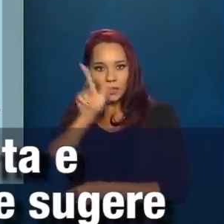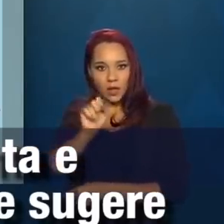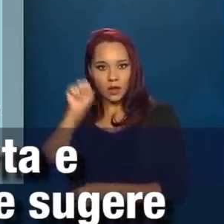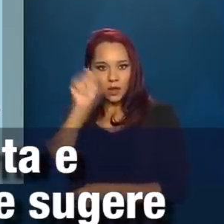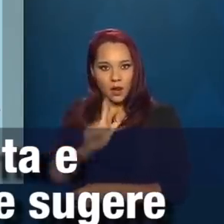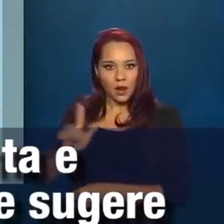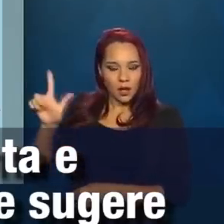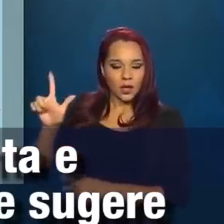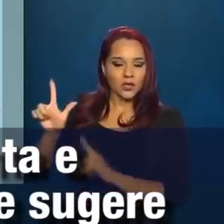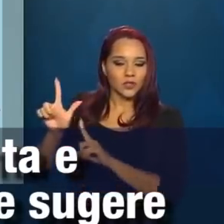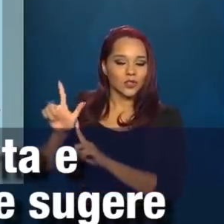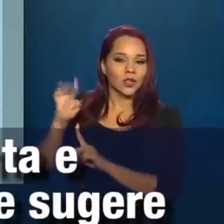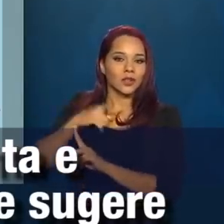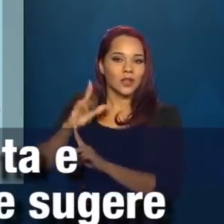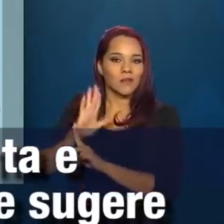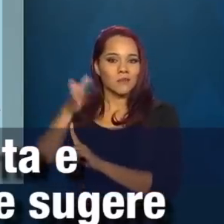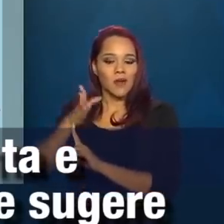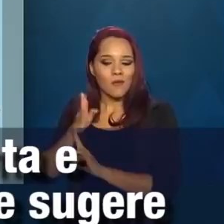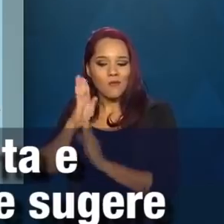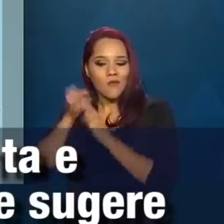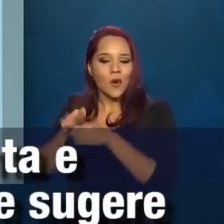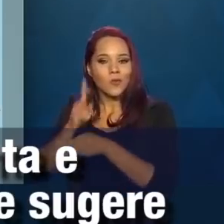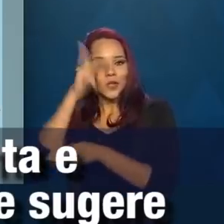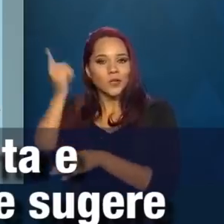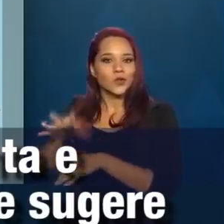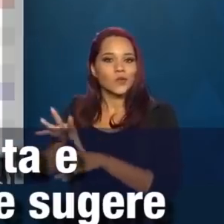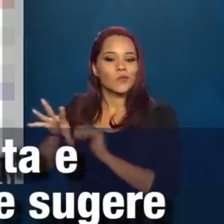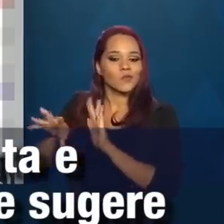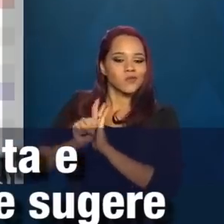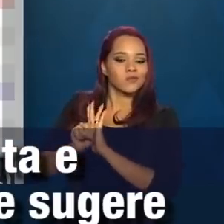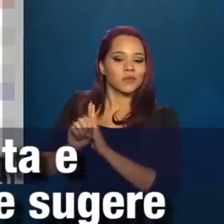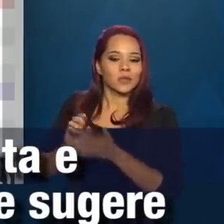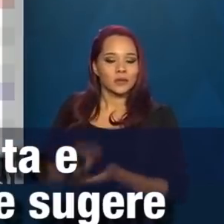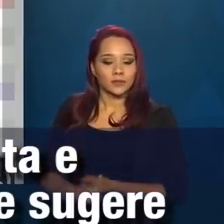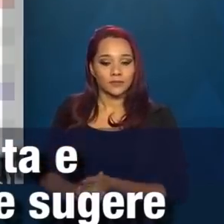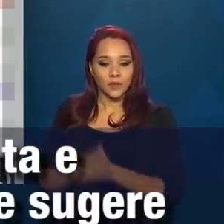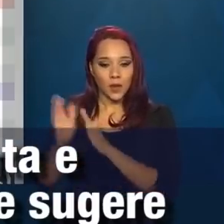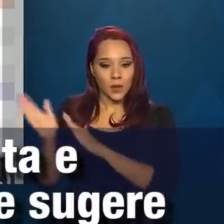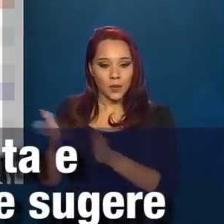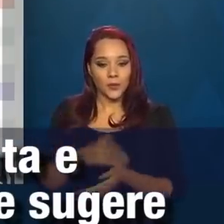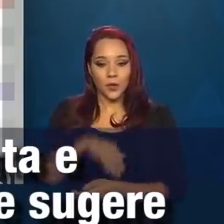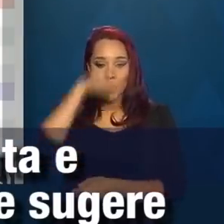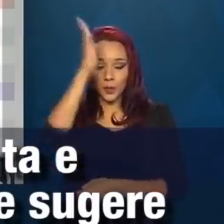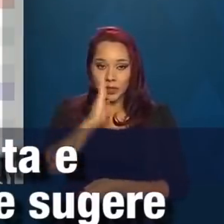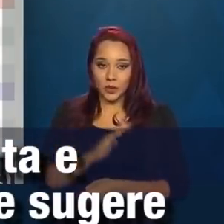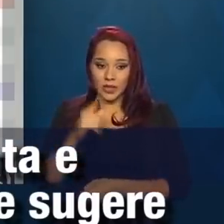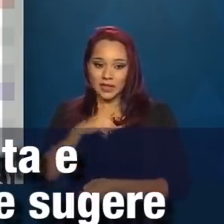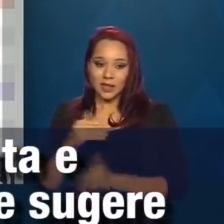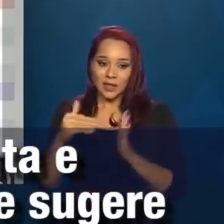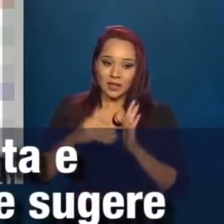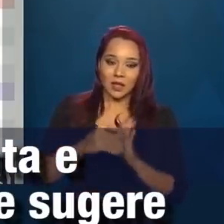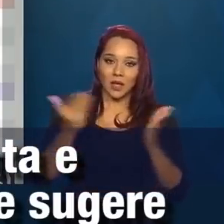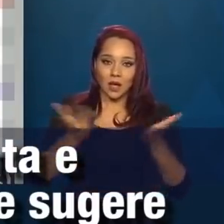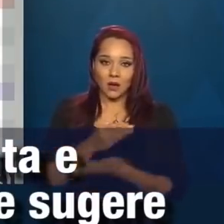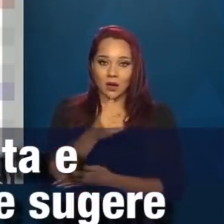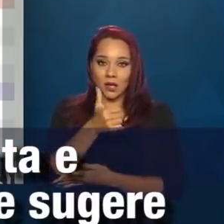leste, uma maior concentração de casos. Pode passar o próximo. O Brasil tem até o